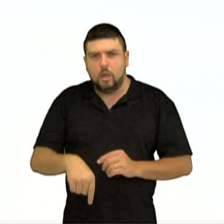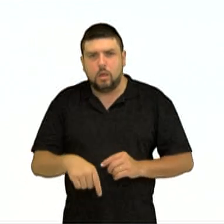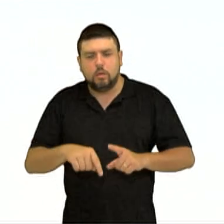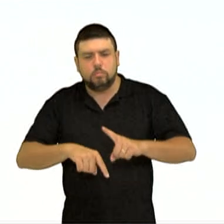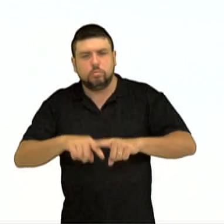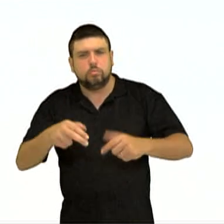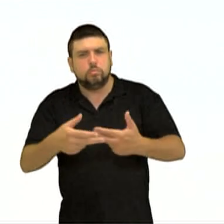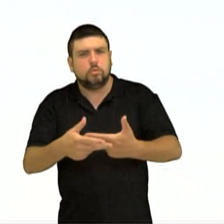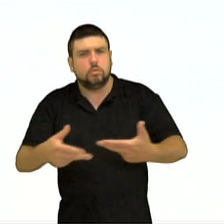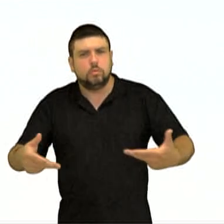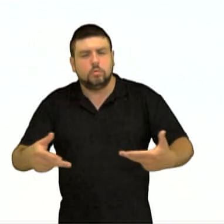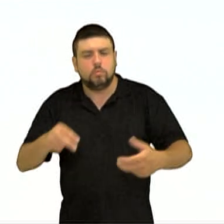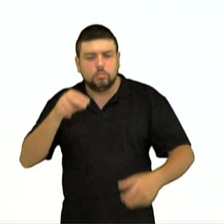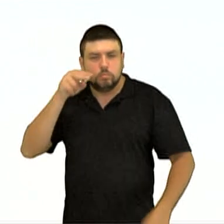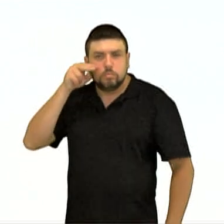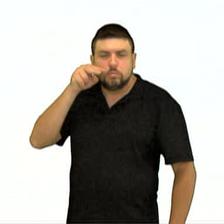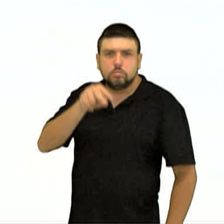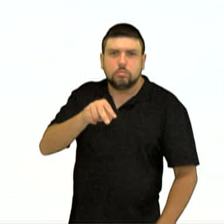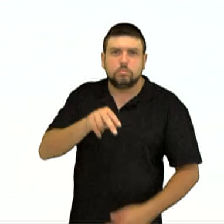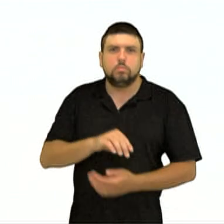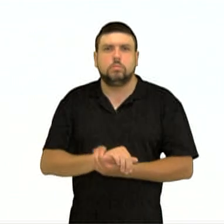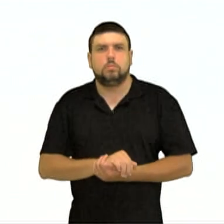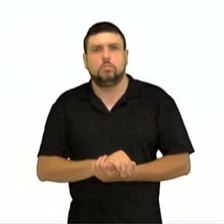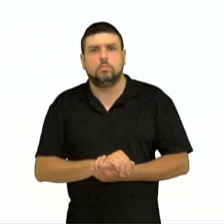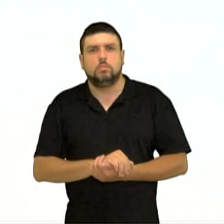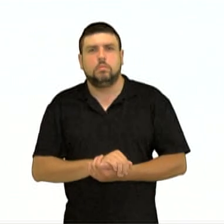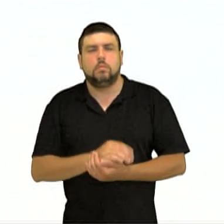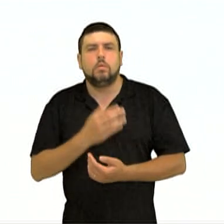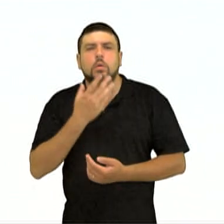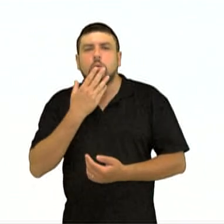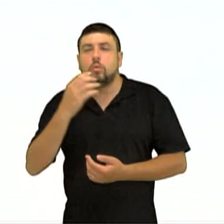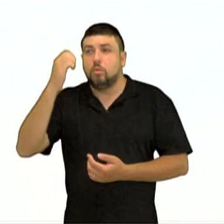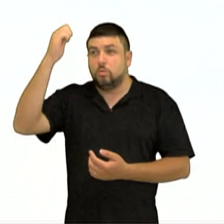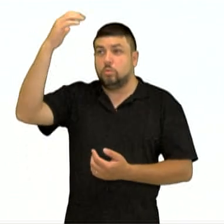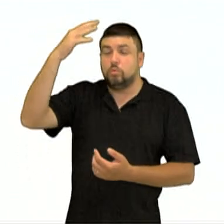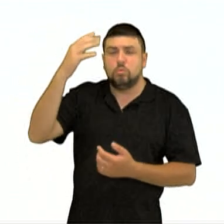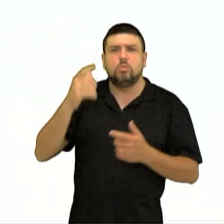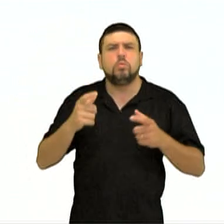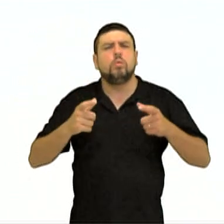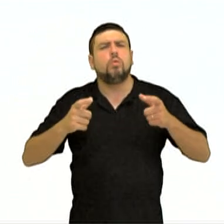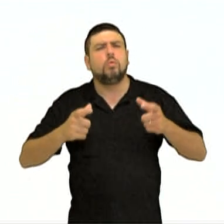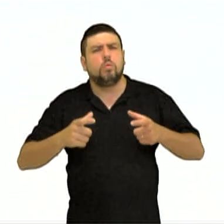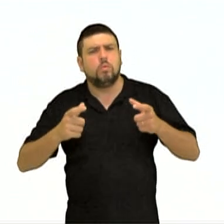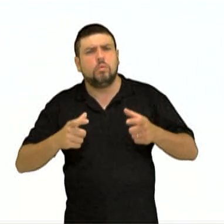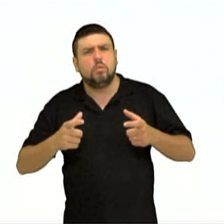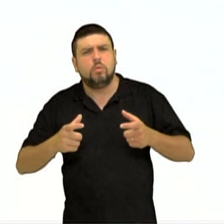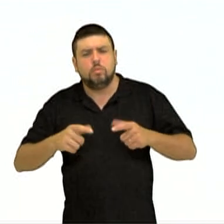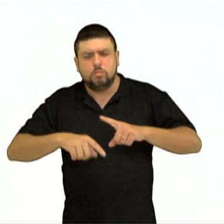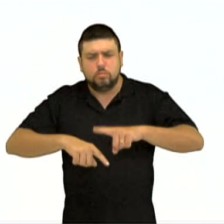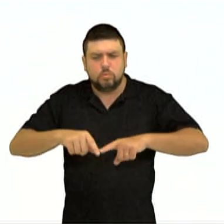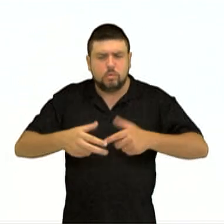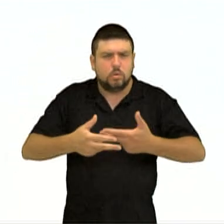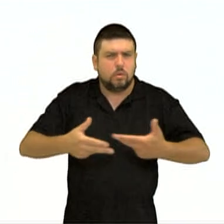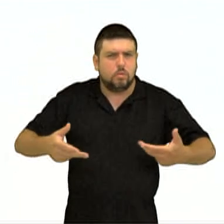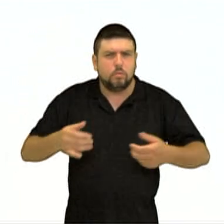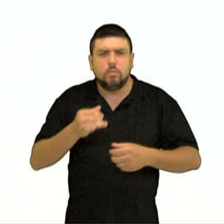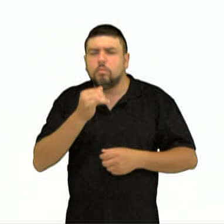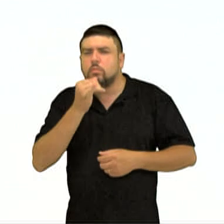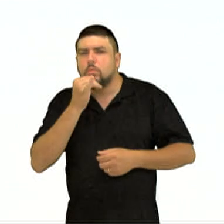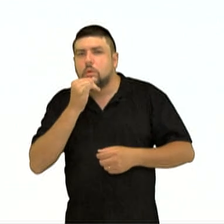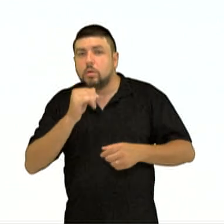um objeto. A cor-luz é encontrada nos objetos que emitem luz, como